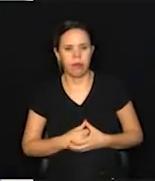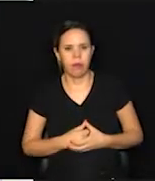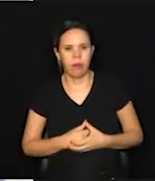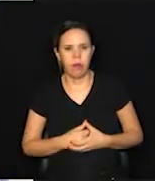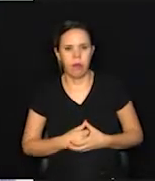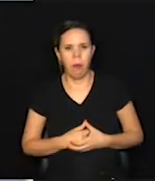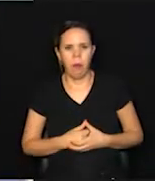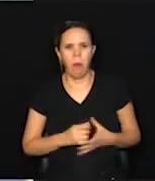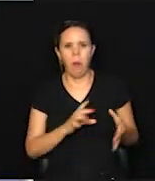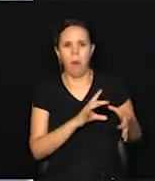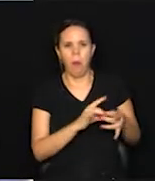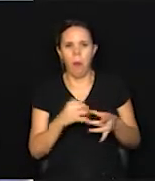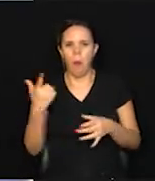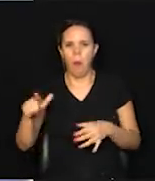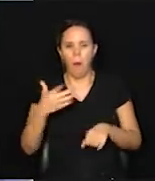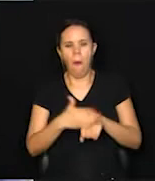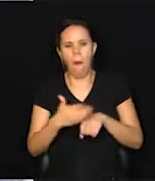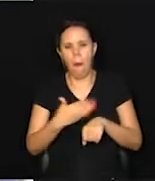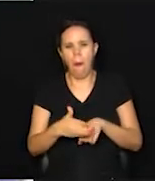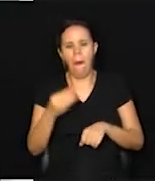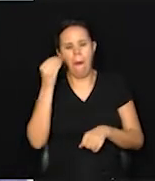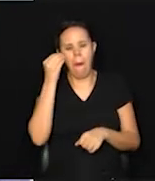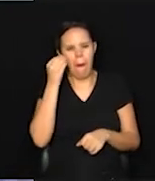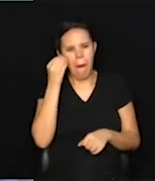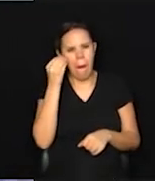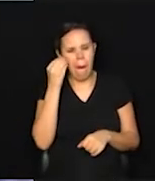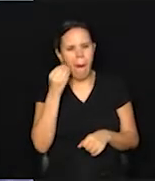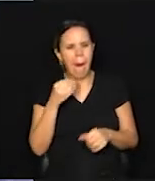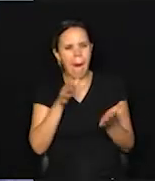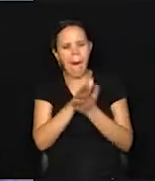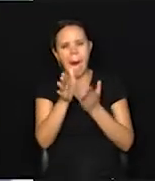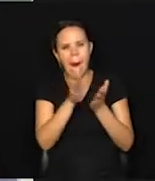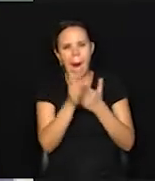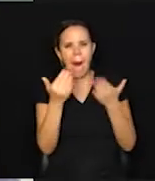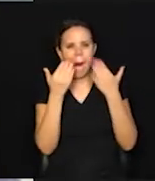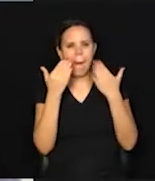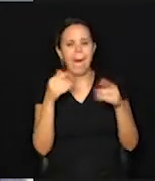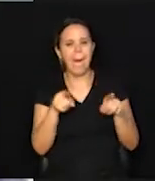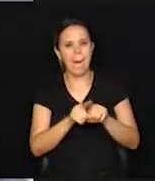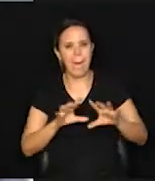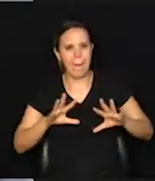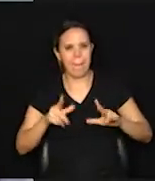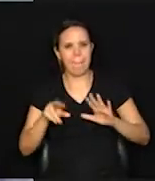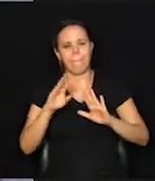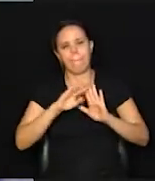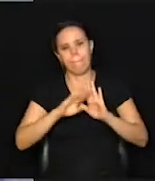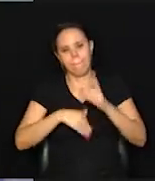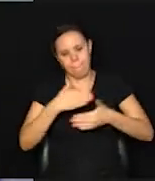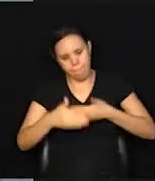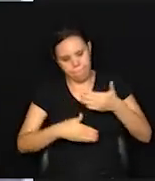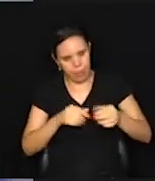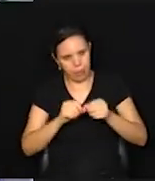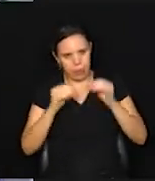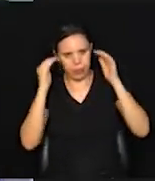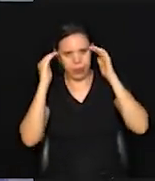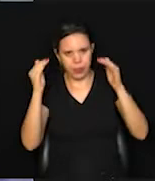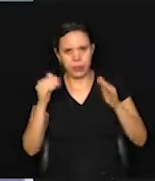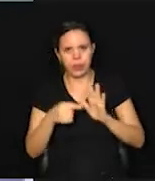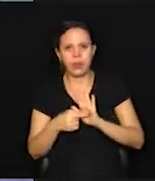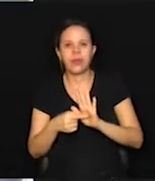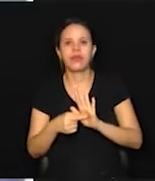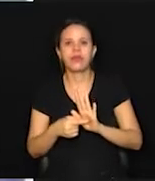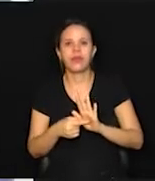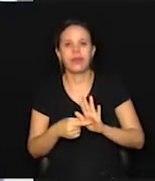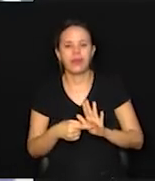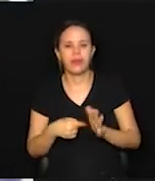outros contextos, e na prática a gente tem que experimentar. Então tem que ser publicados, tem todas essas etapas que têm que ser apresentadas. E é aí